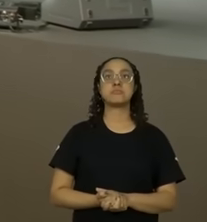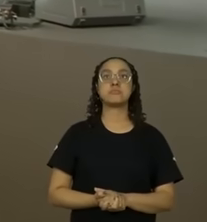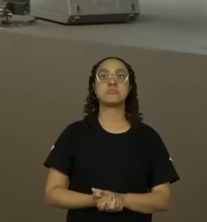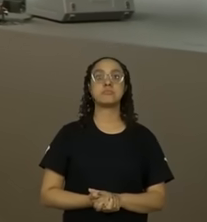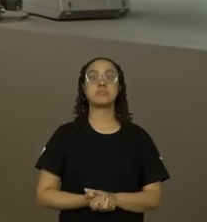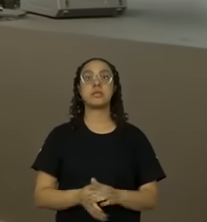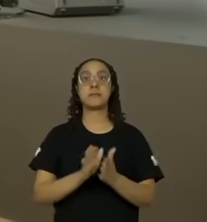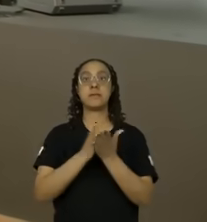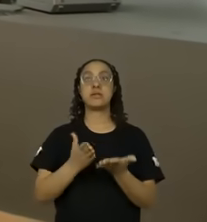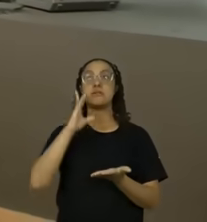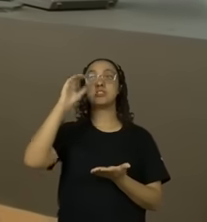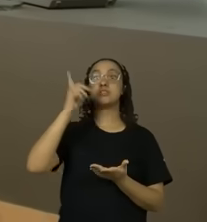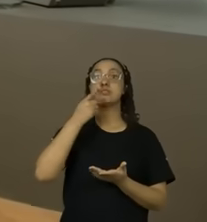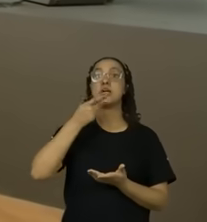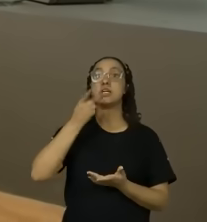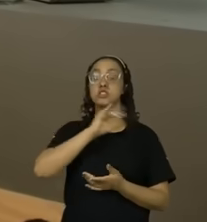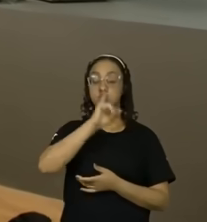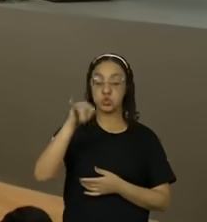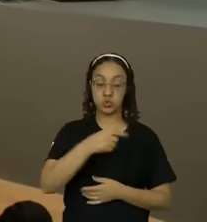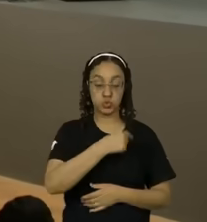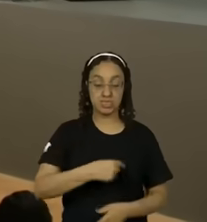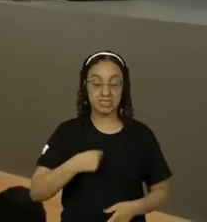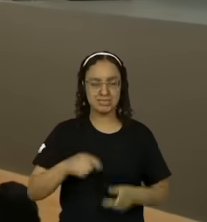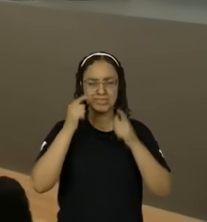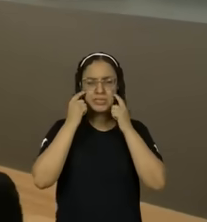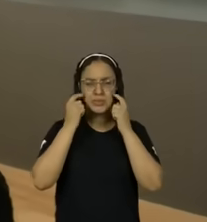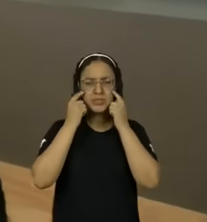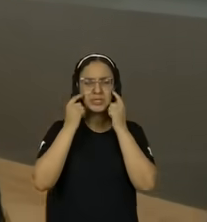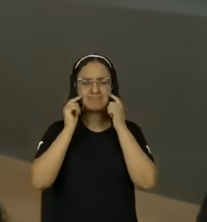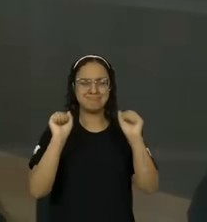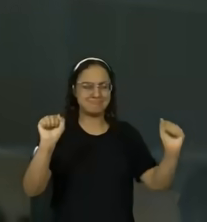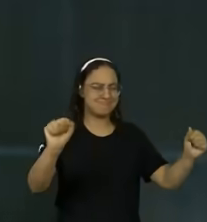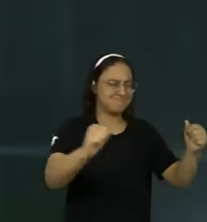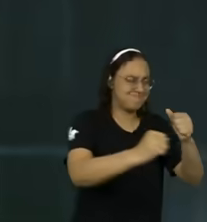dizendo que a Bíblia diz que José chorou e os beijou.